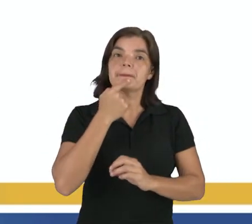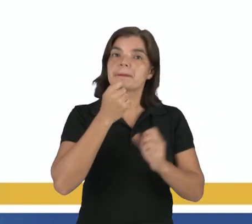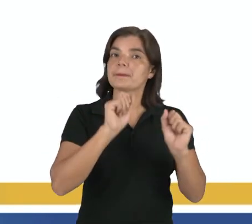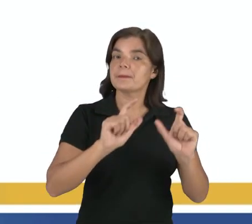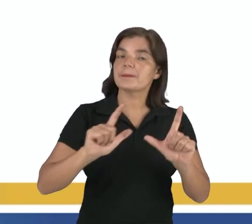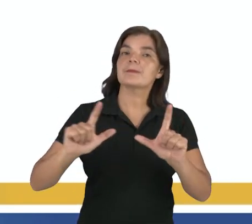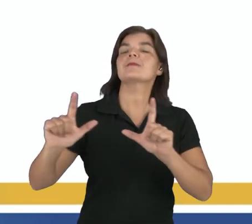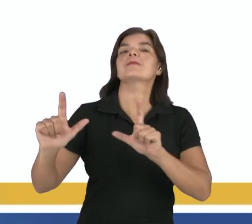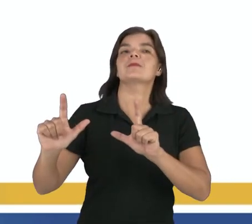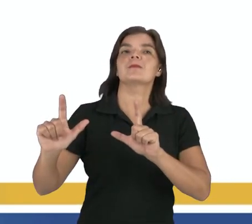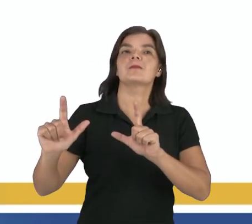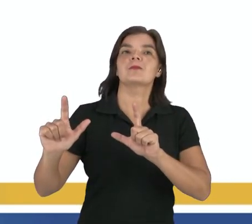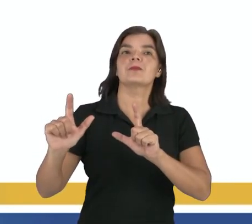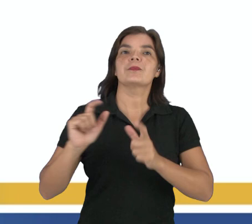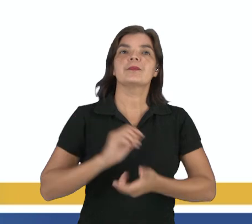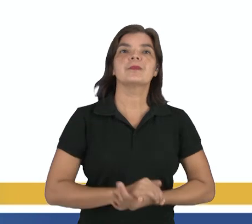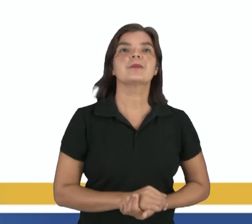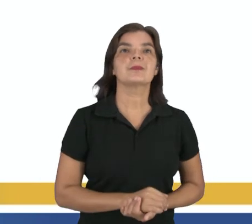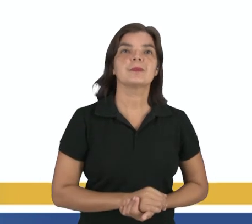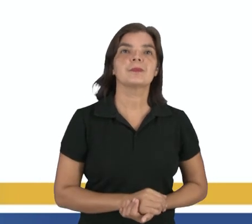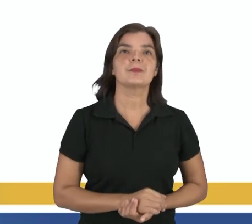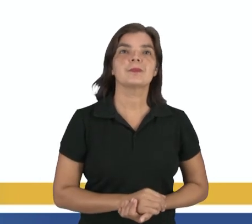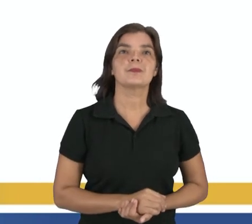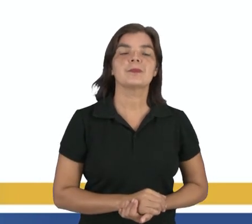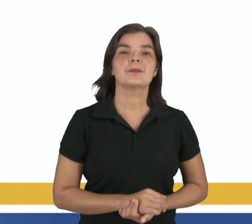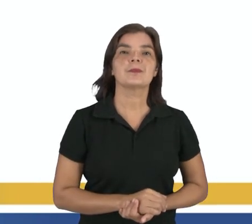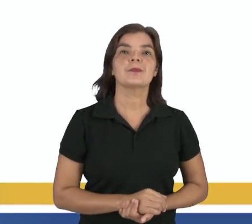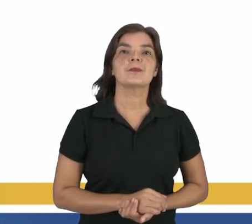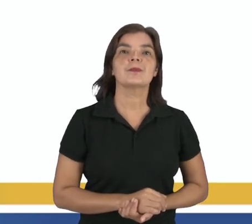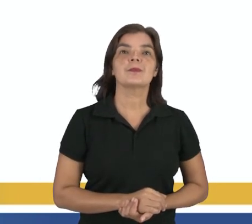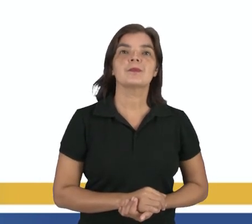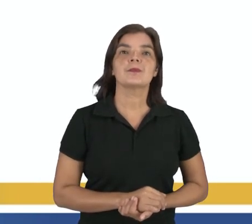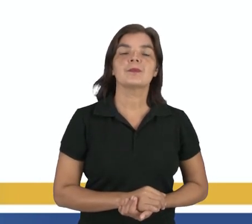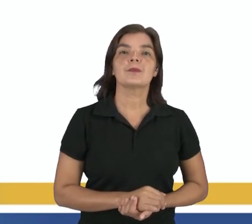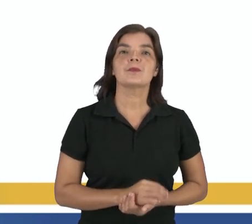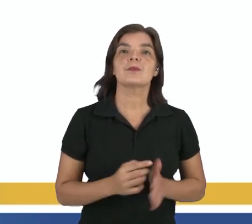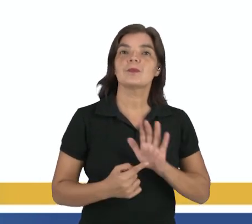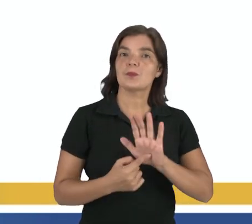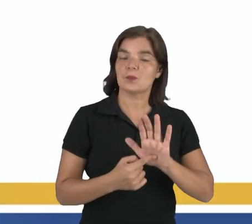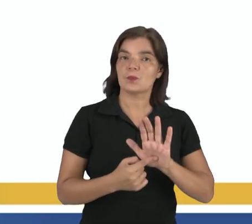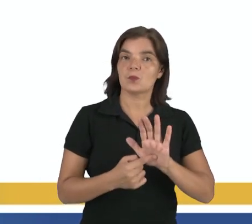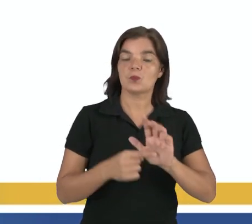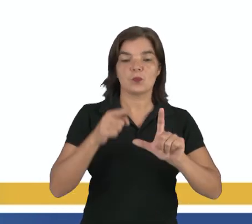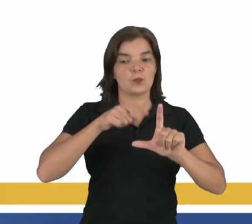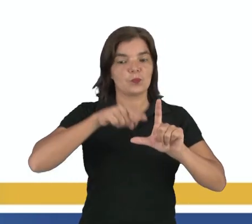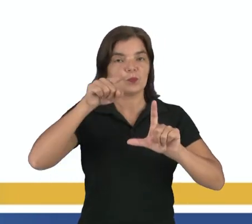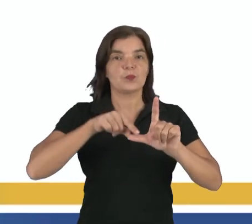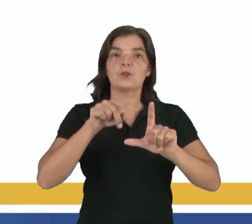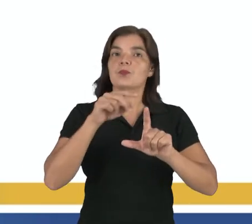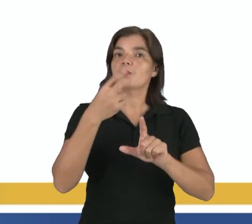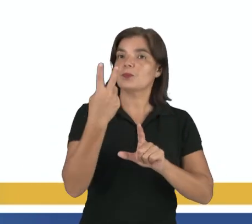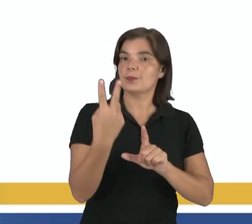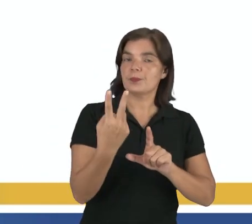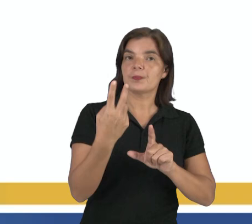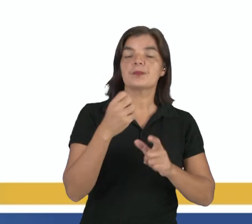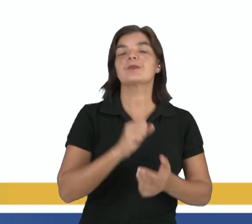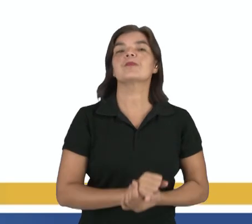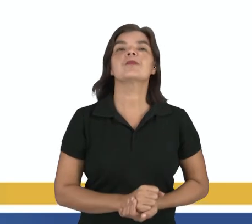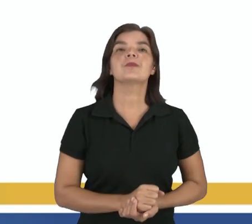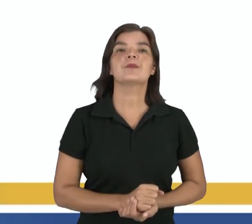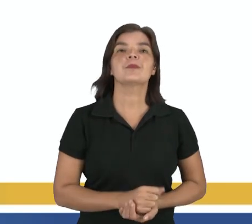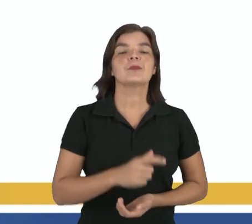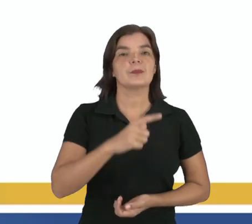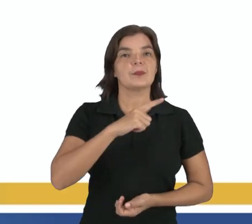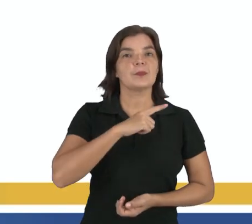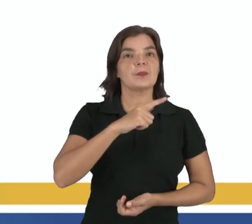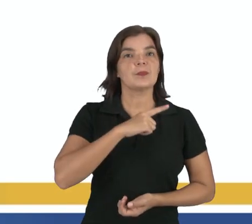vocês estão vendo aí na telinha, onde ele vai construir um gráfico de coluna de dupla entrada, e aí vocês